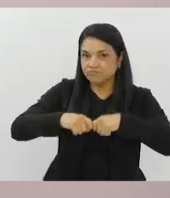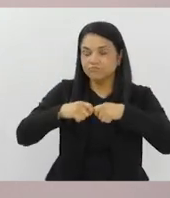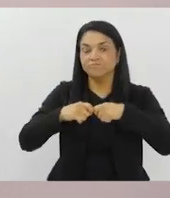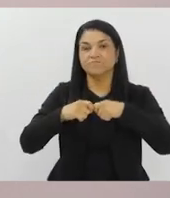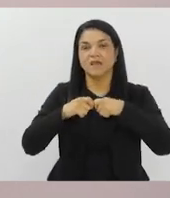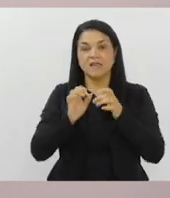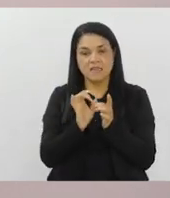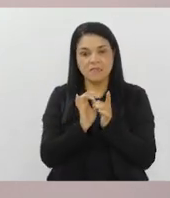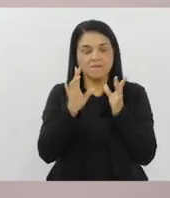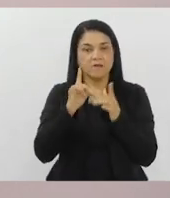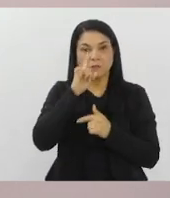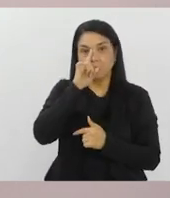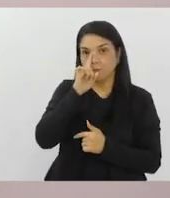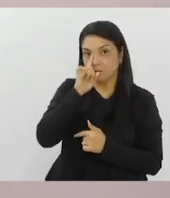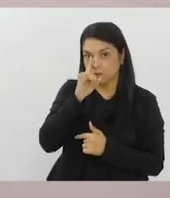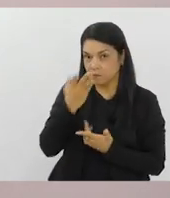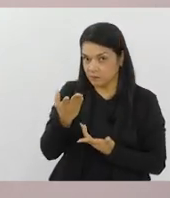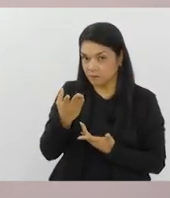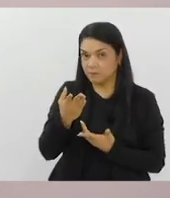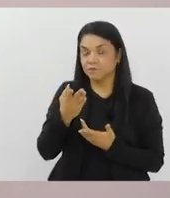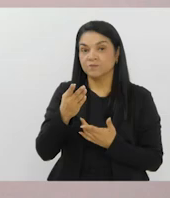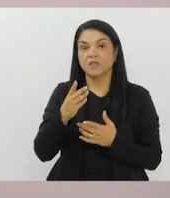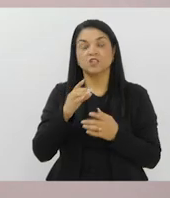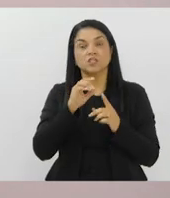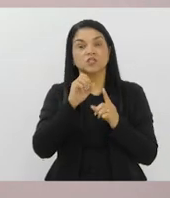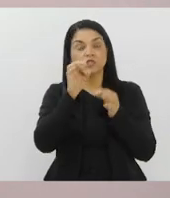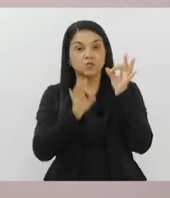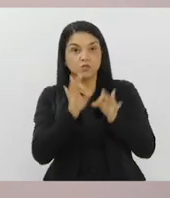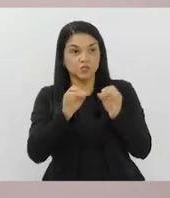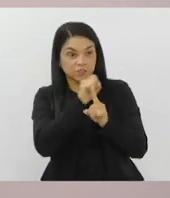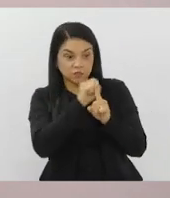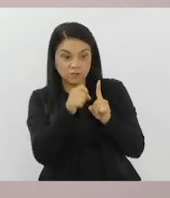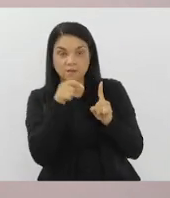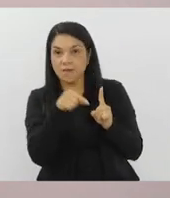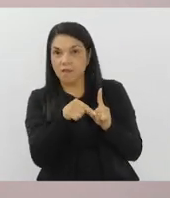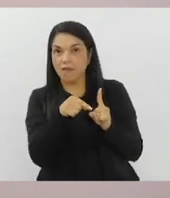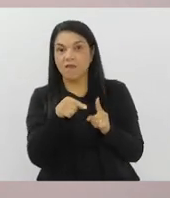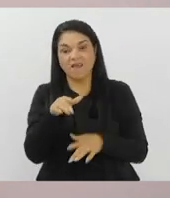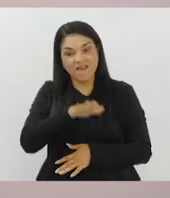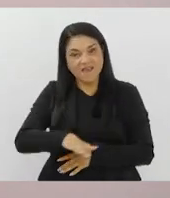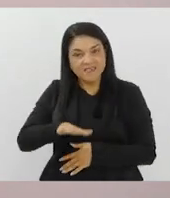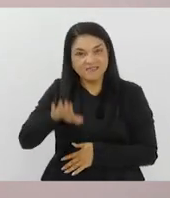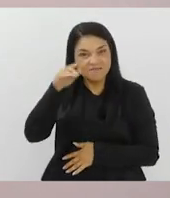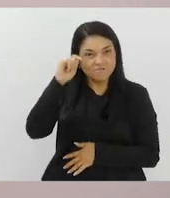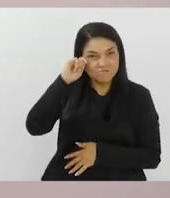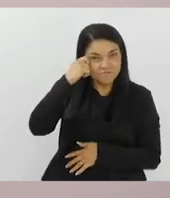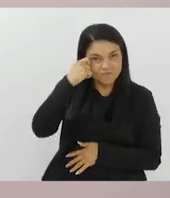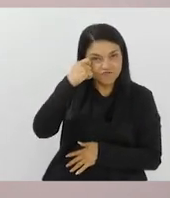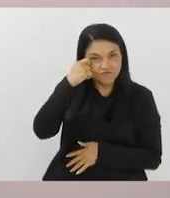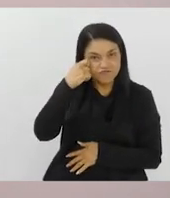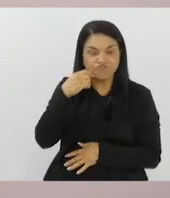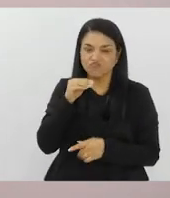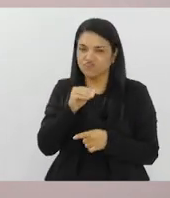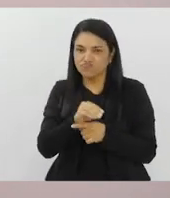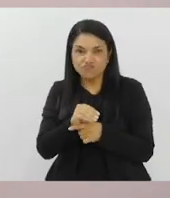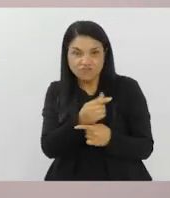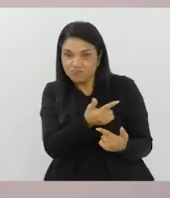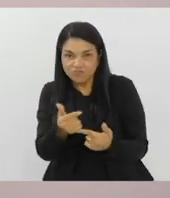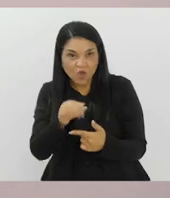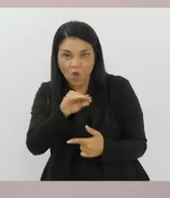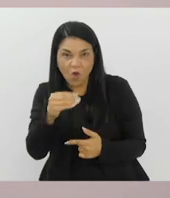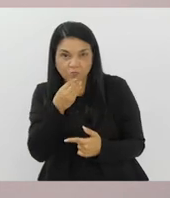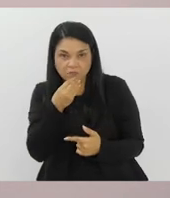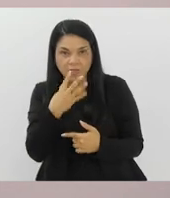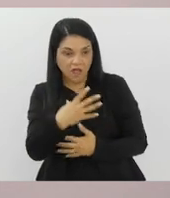situações perigosas. E a gente está falando de justiça social, porque aquela criança pretinha, pequenininha, que não foi cuidada, que não teve oportunidade de